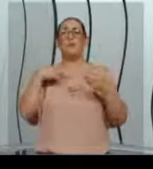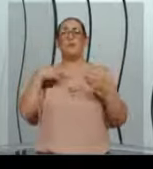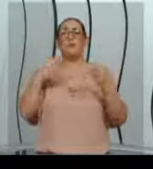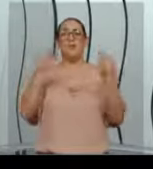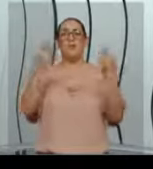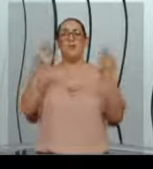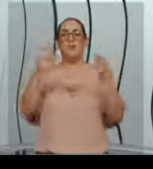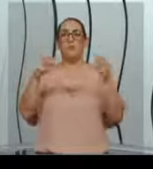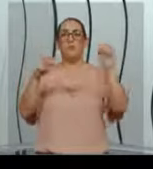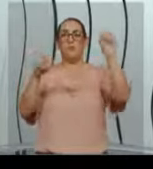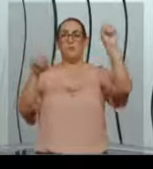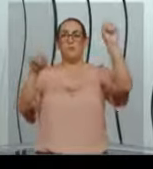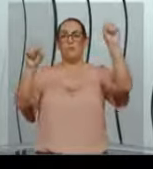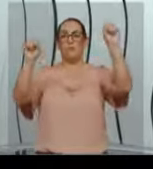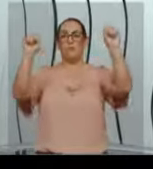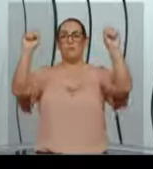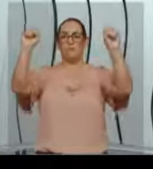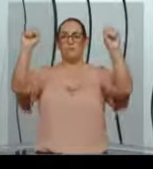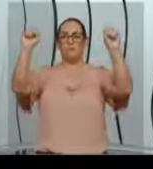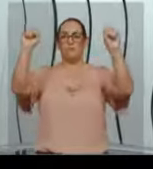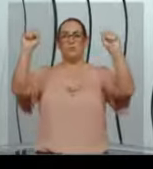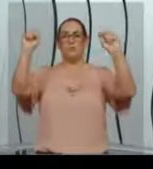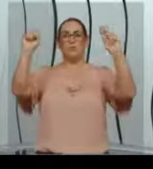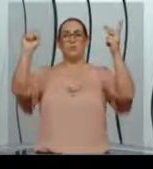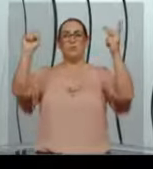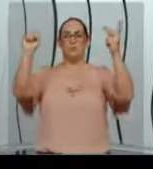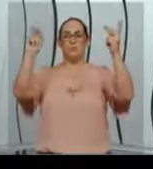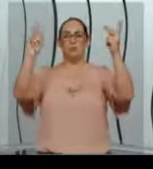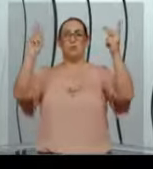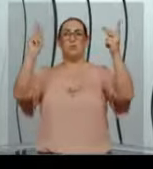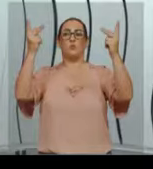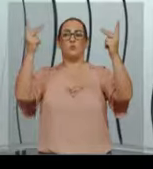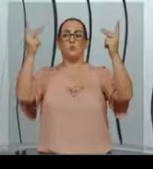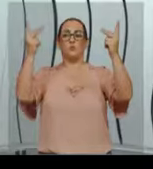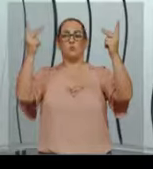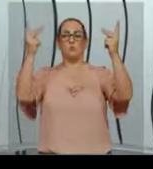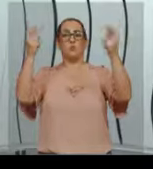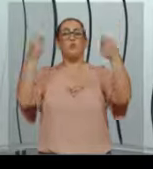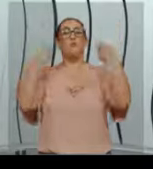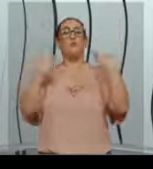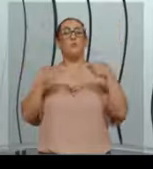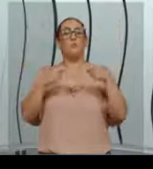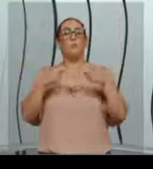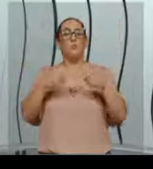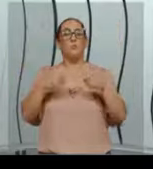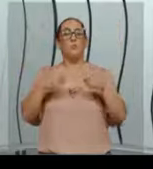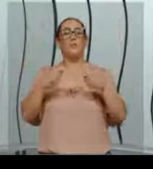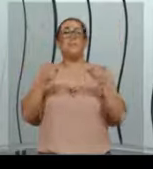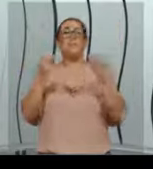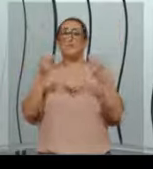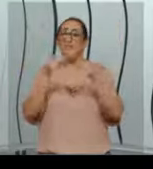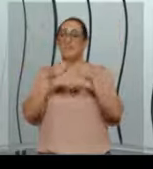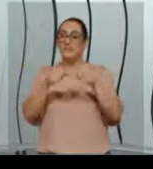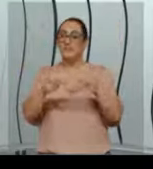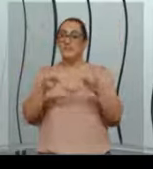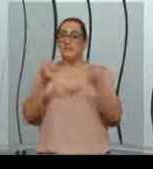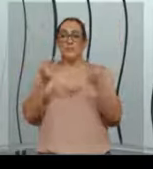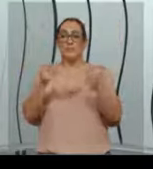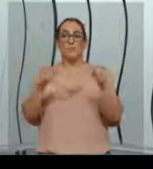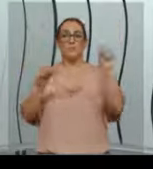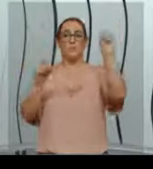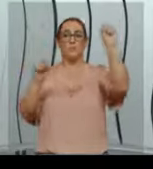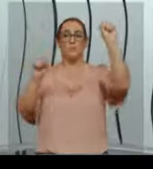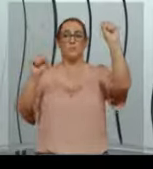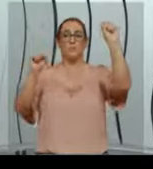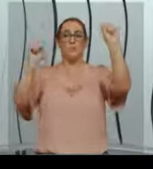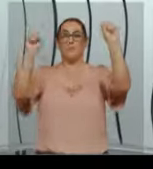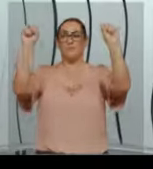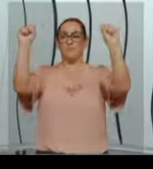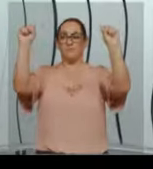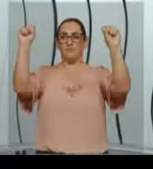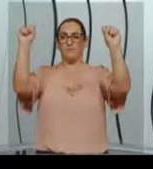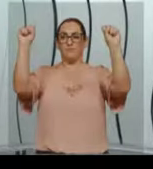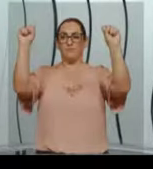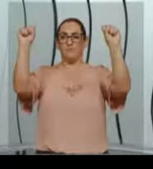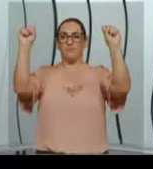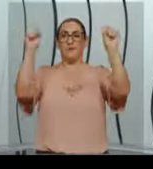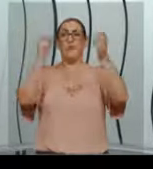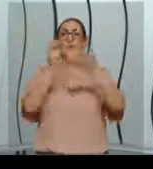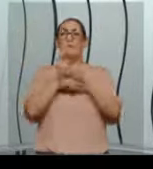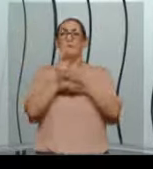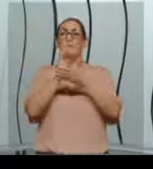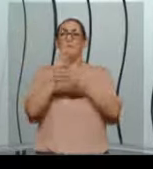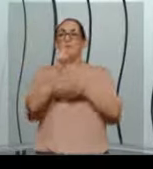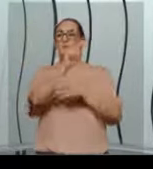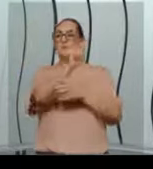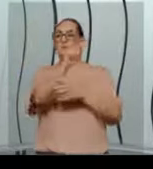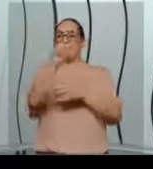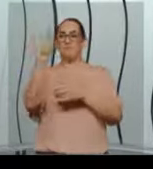sempre o hidrogênio. Então, nós precisamos olhar as posições dos hidrogênios. Se eles estão na mesma direção,